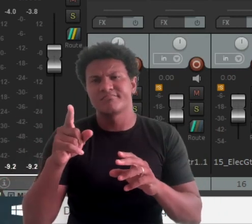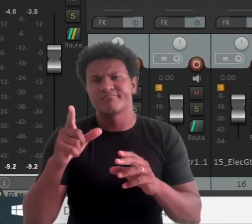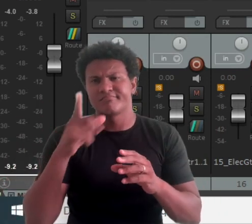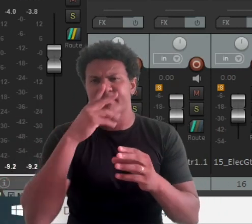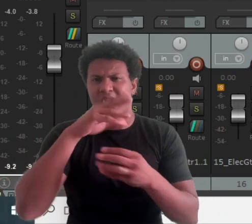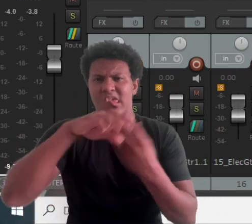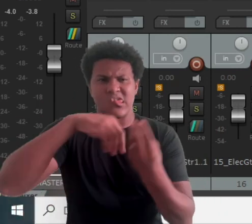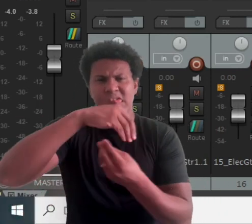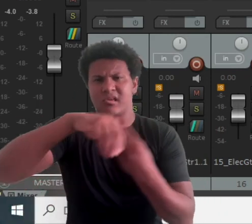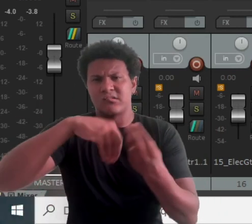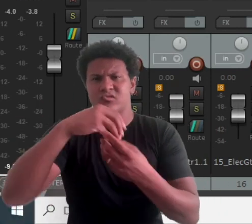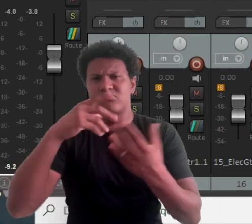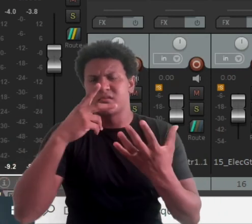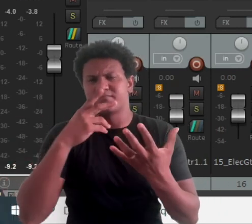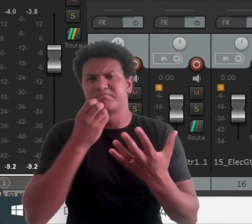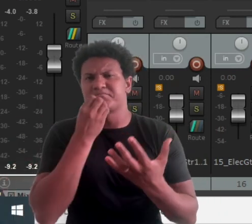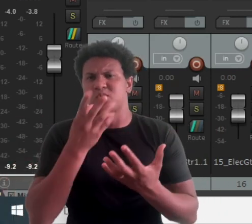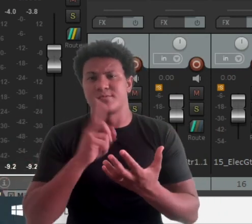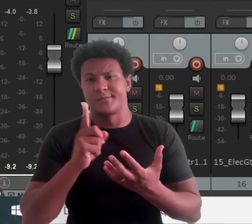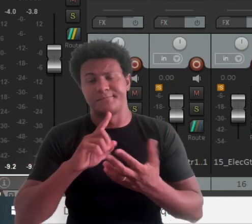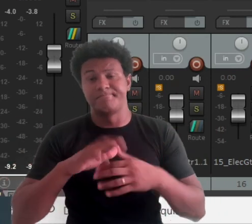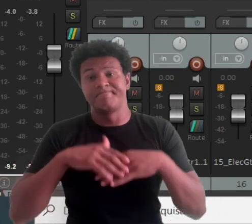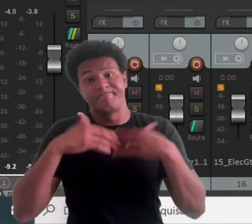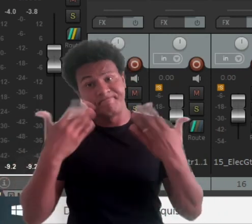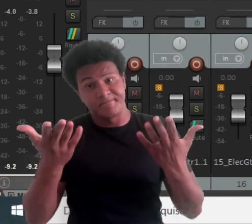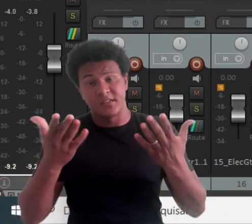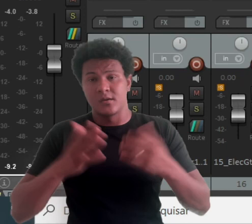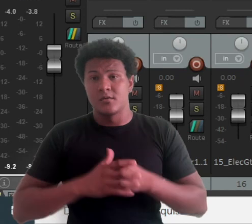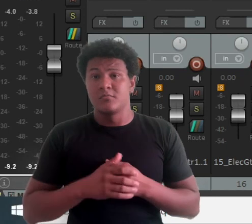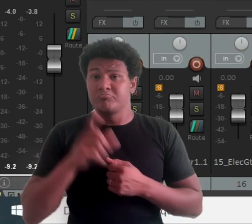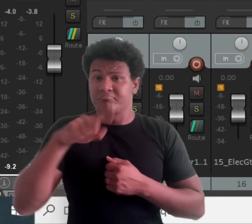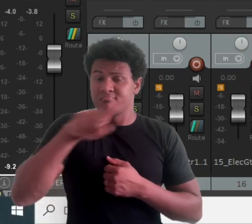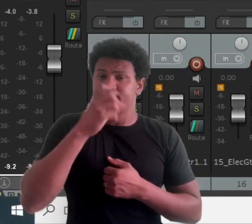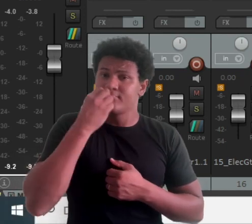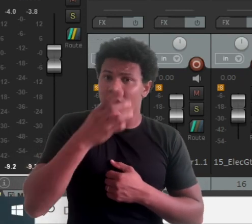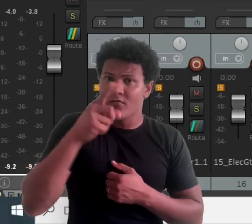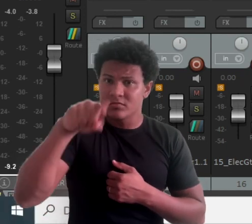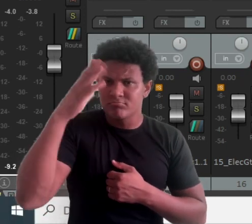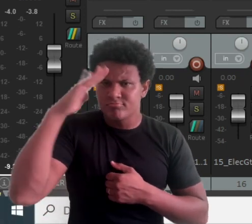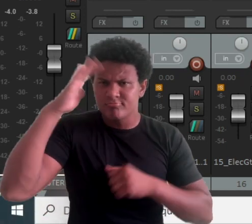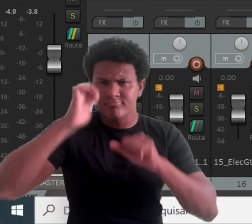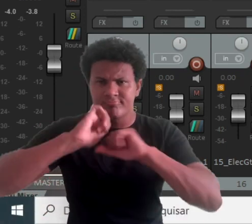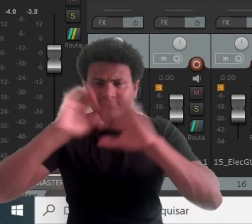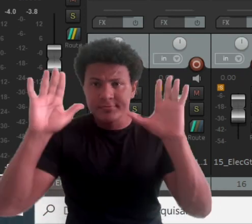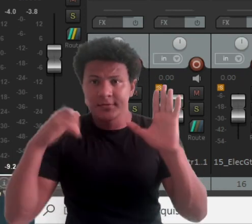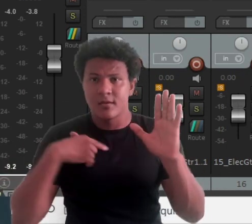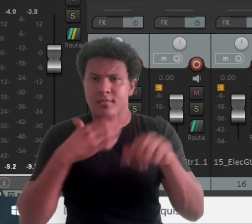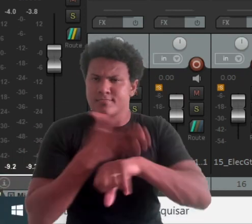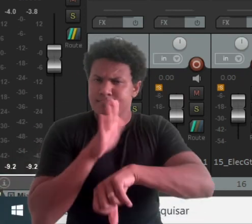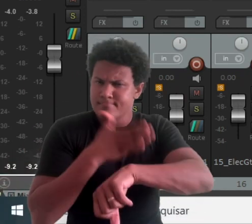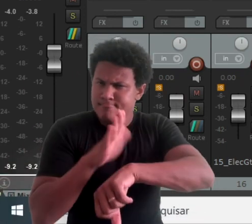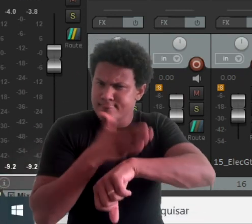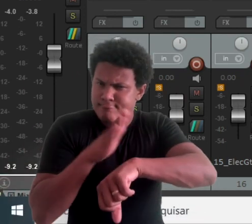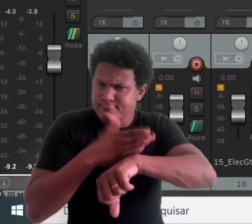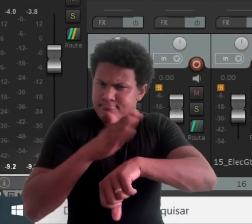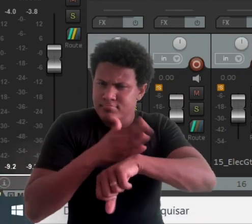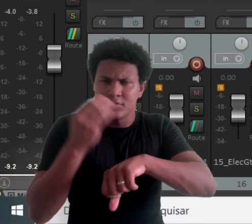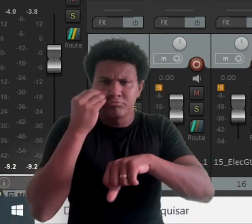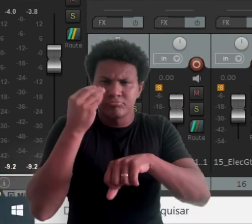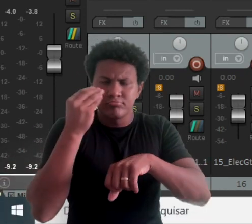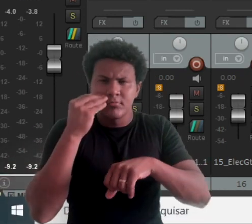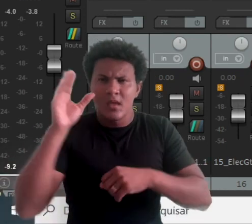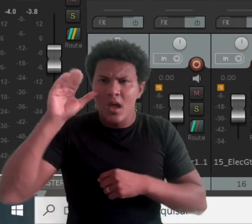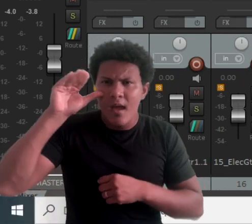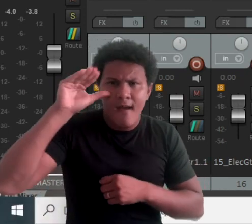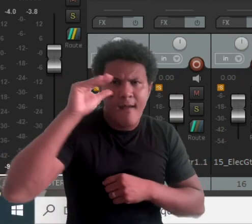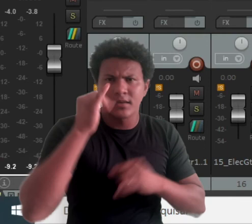mix, estragando a sua música, beleza? Então, galera, entenda bem os conceitos, treina bastante, tá? Pega uma música na